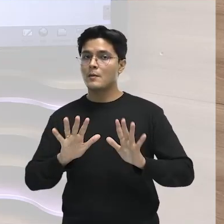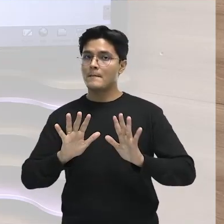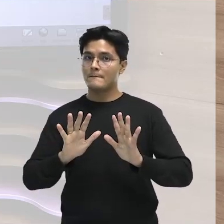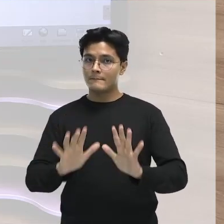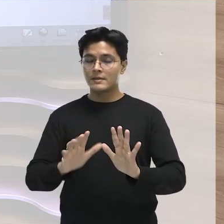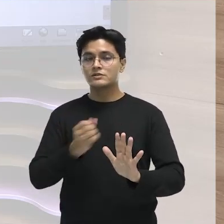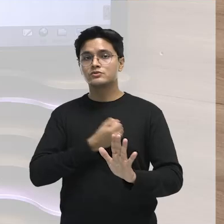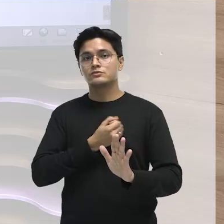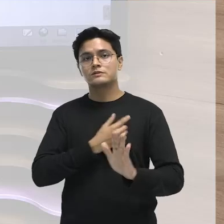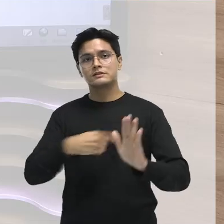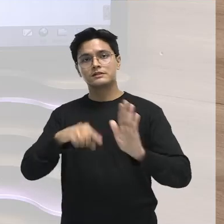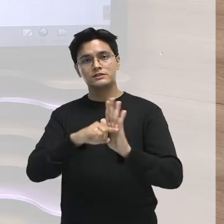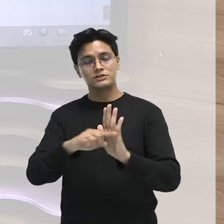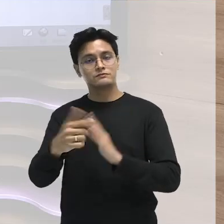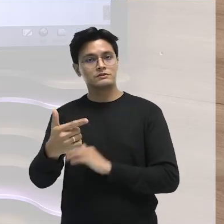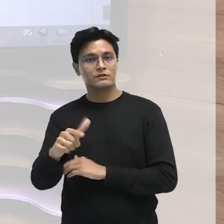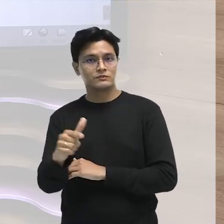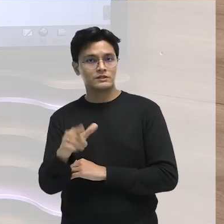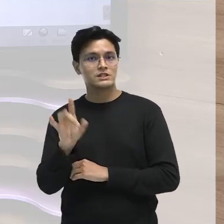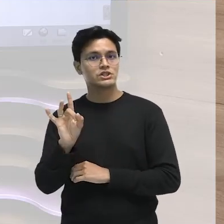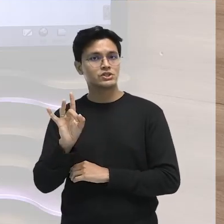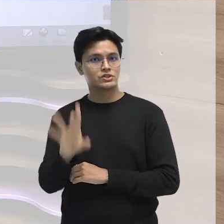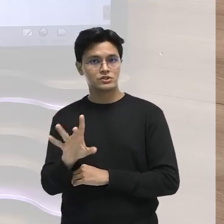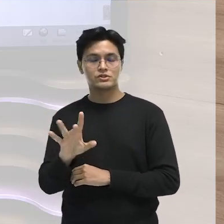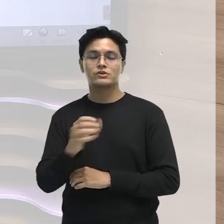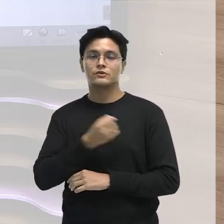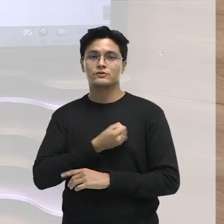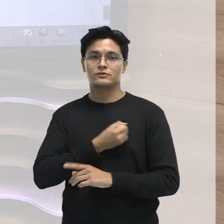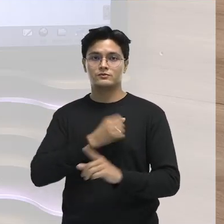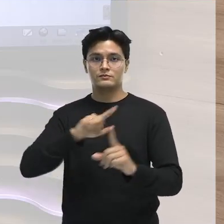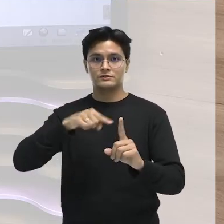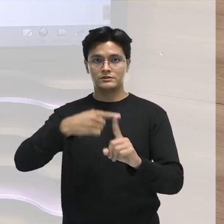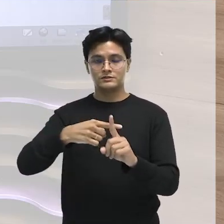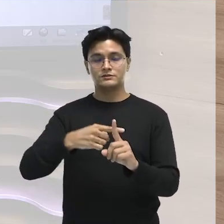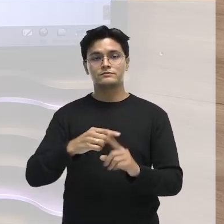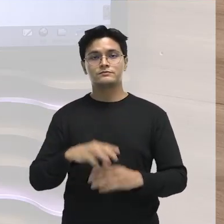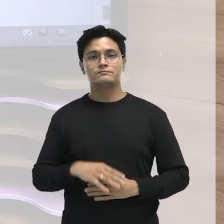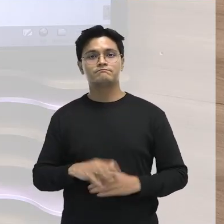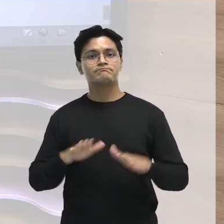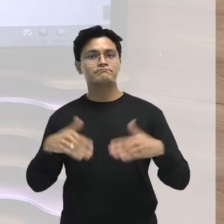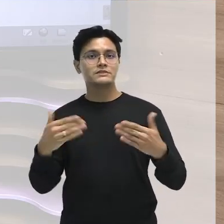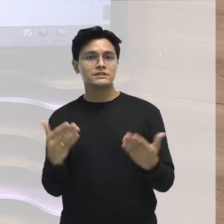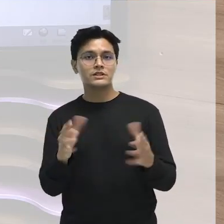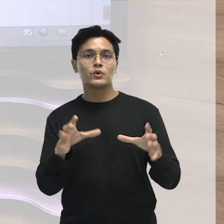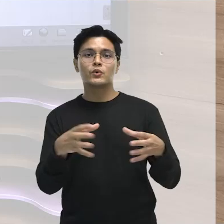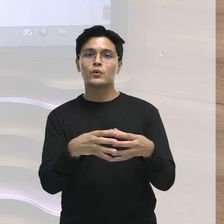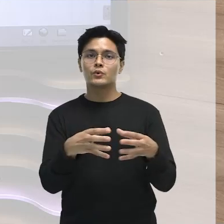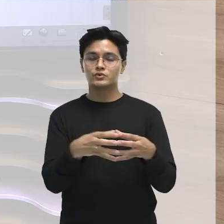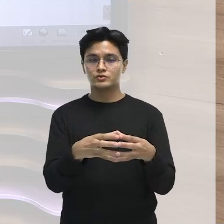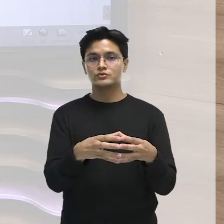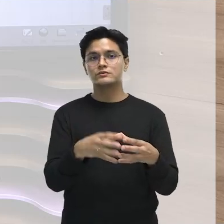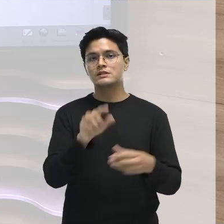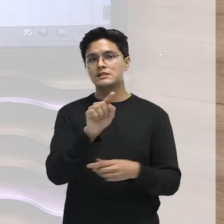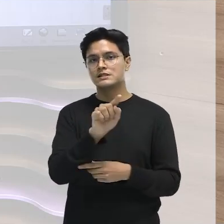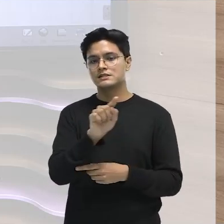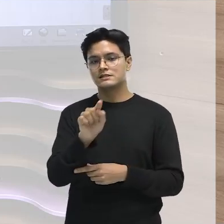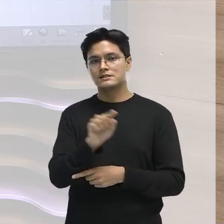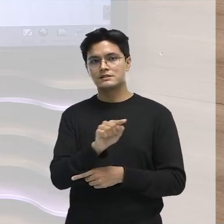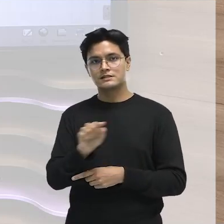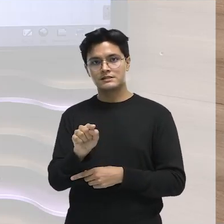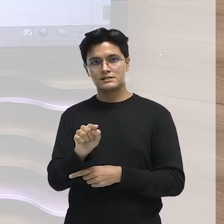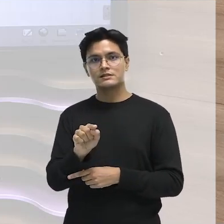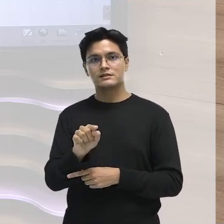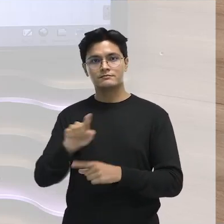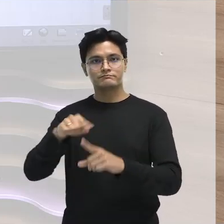números negativos, eu só tenho os números positivos. Então eu chamo esse conjunto aqui, tá, de conjunto dos